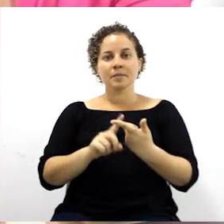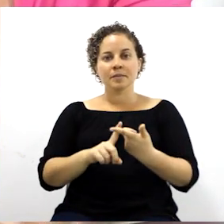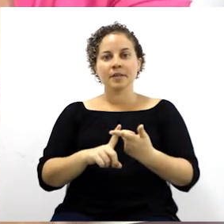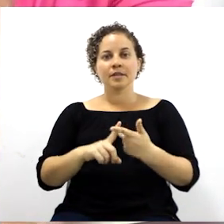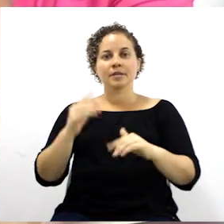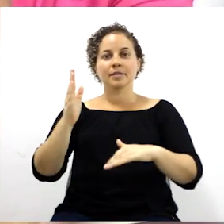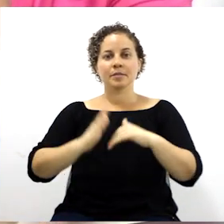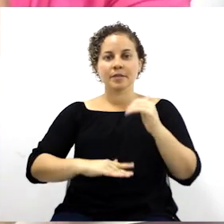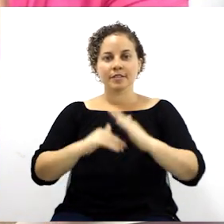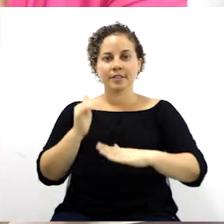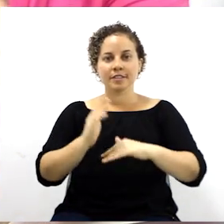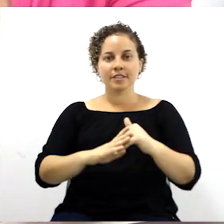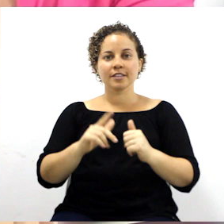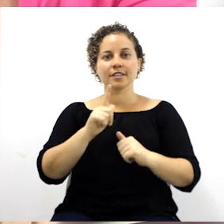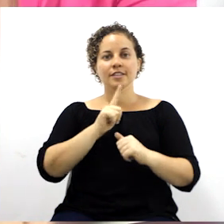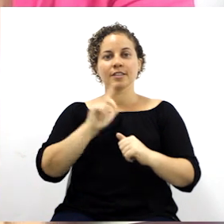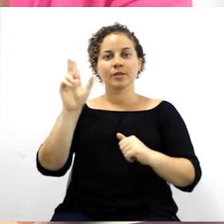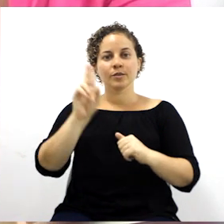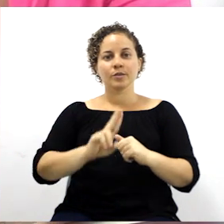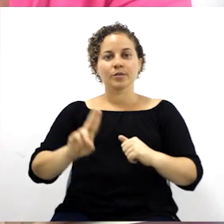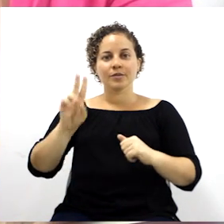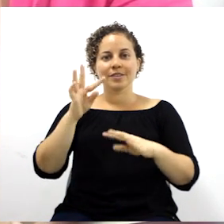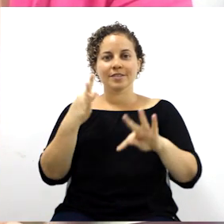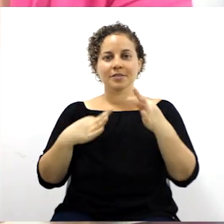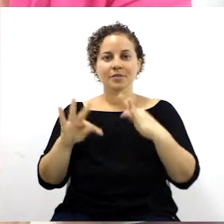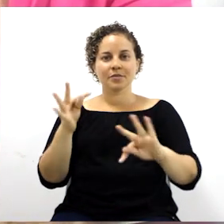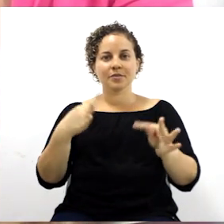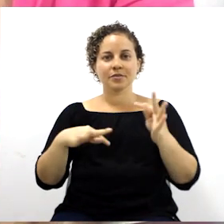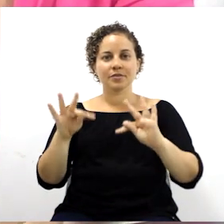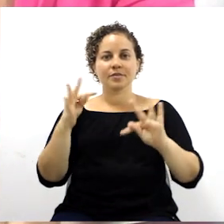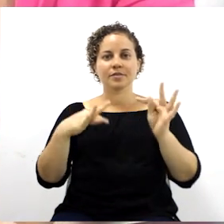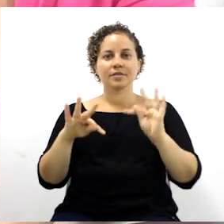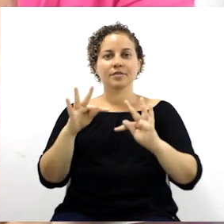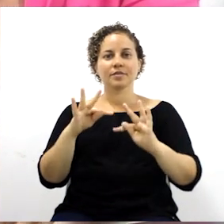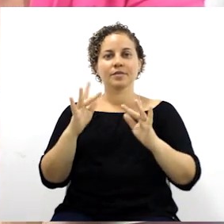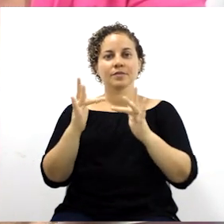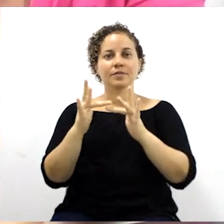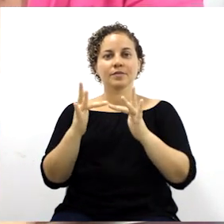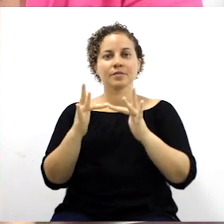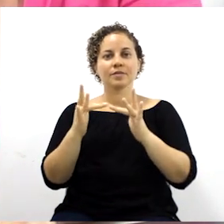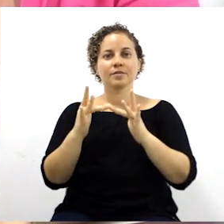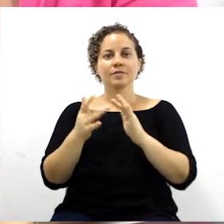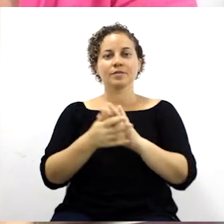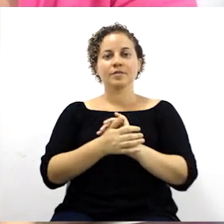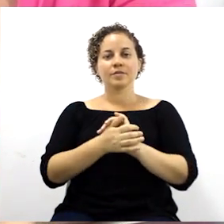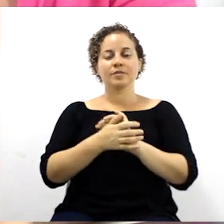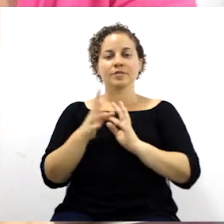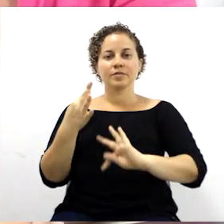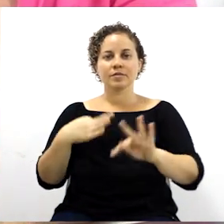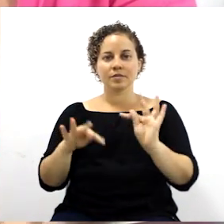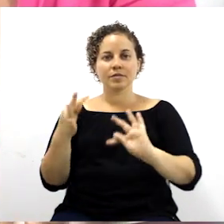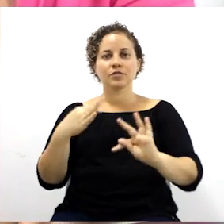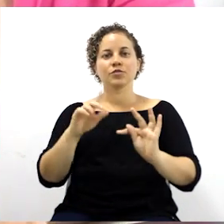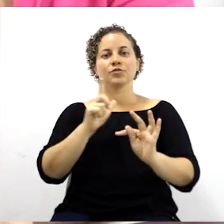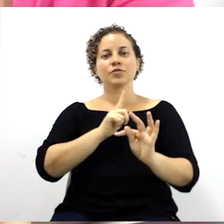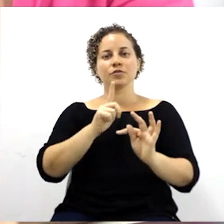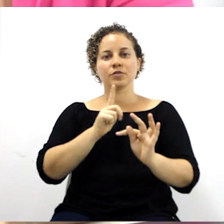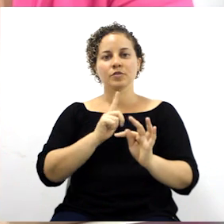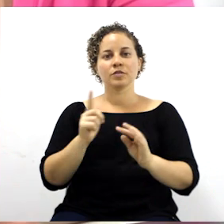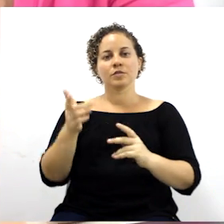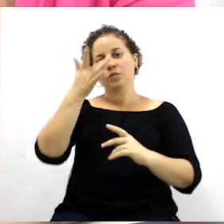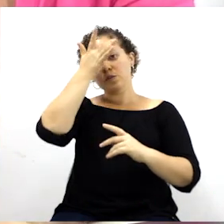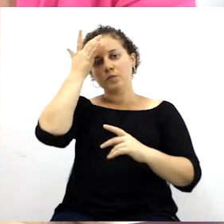estar preparadas, né, para usar essas tecnologias e, ao mesmo tempo, para passar essas tecnologias para que o usuário